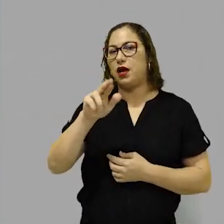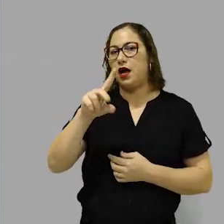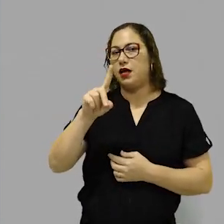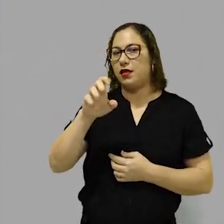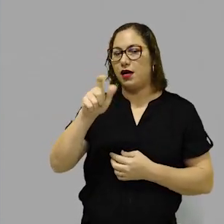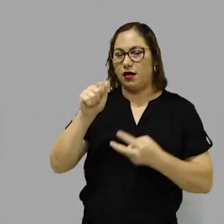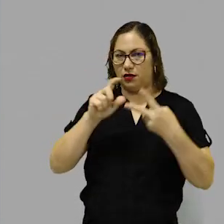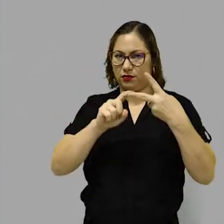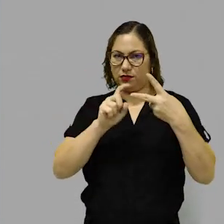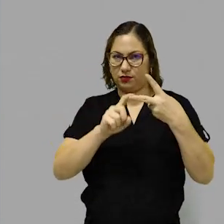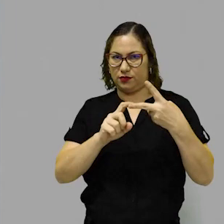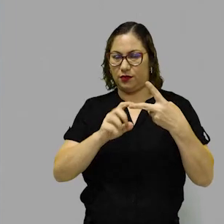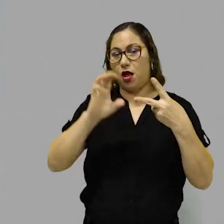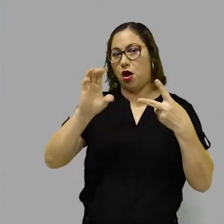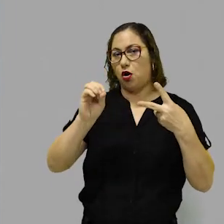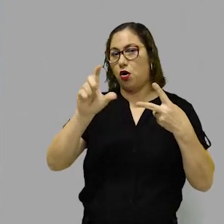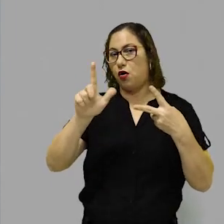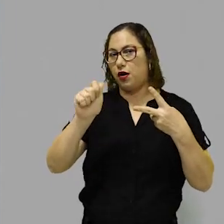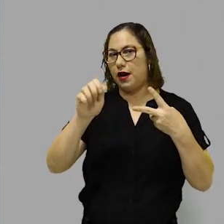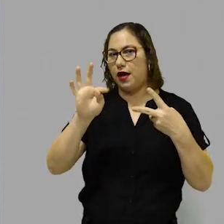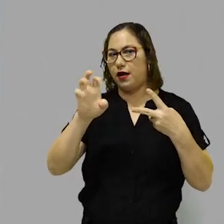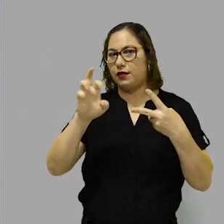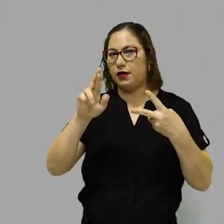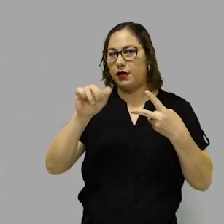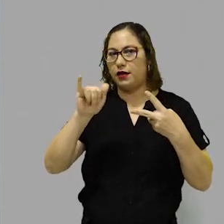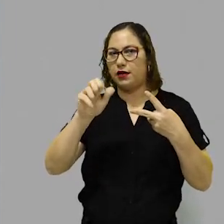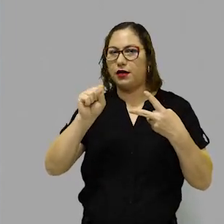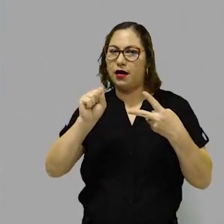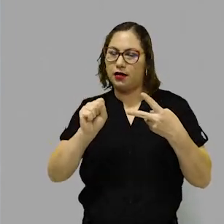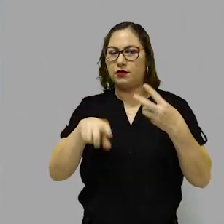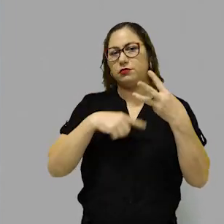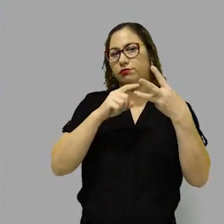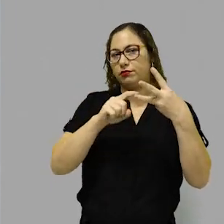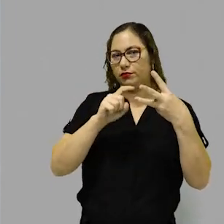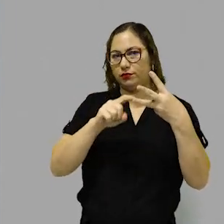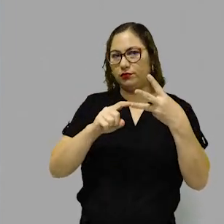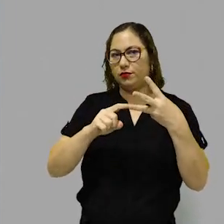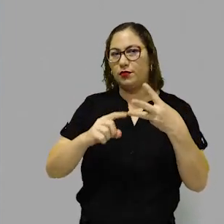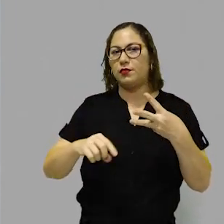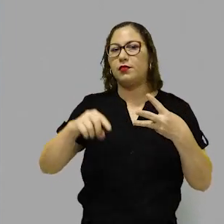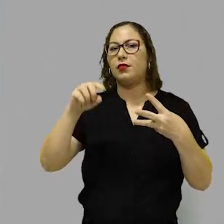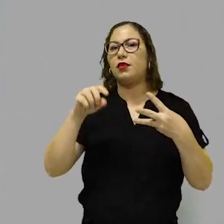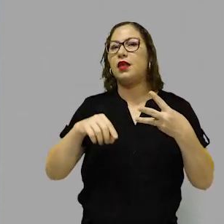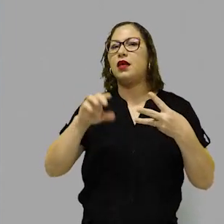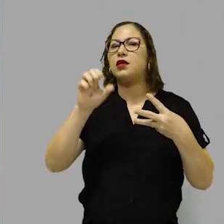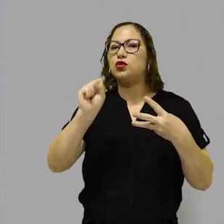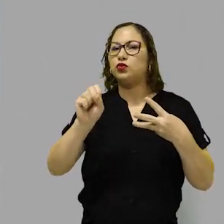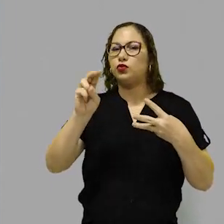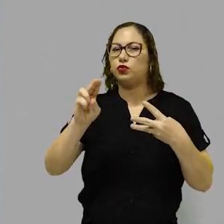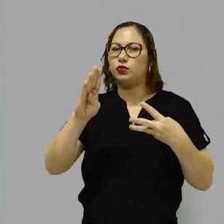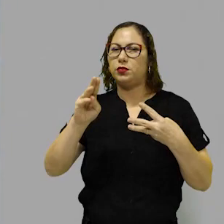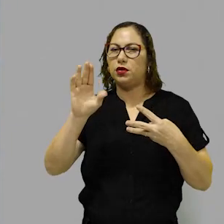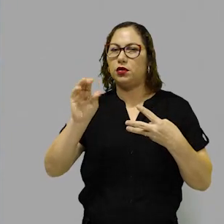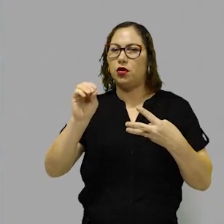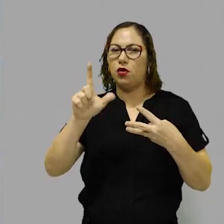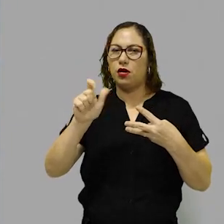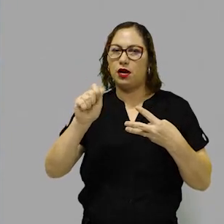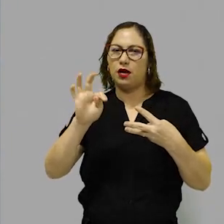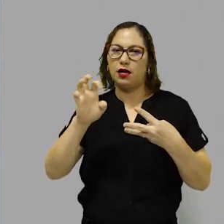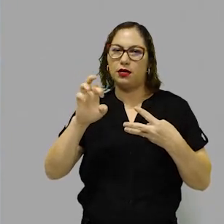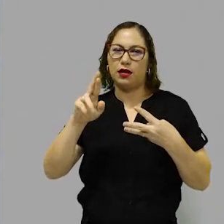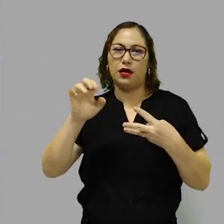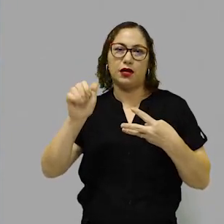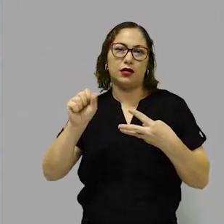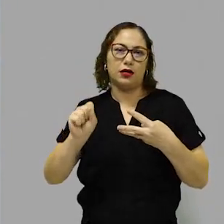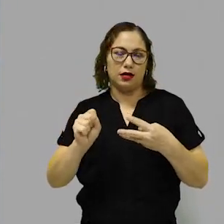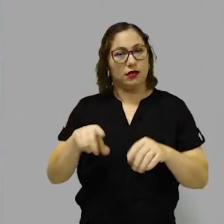segundo, estudaremos os pontos colaterais. E no terceiro, estudaremos os pontos subcolaterais e faremos